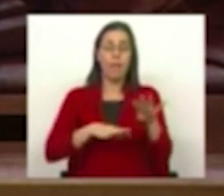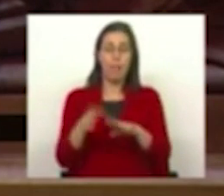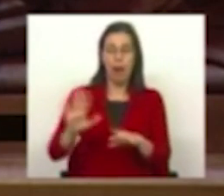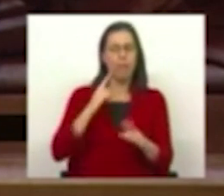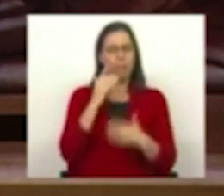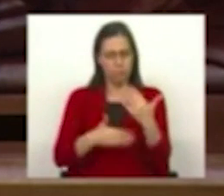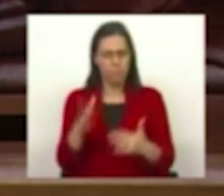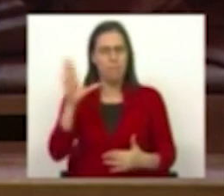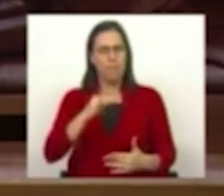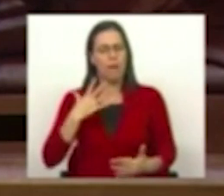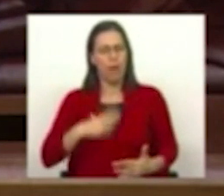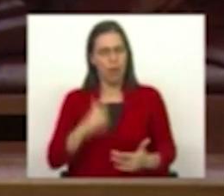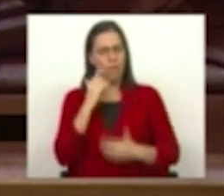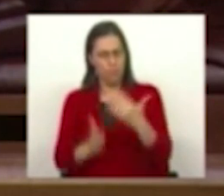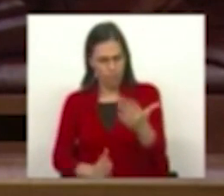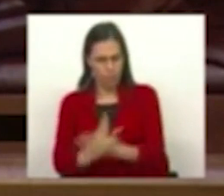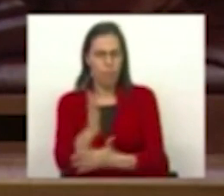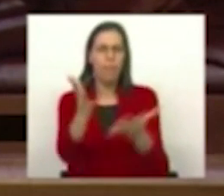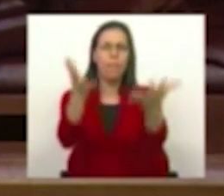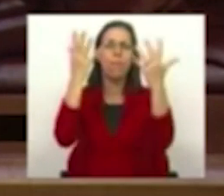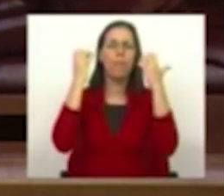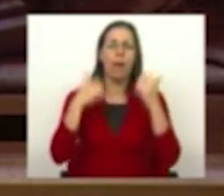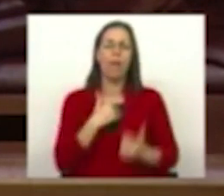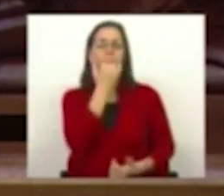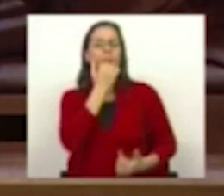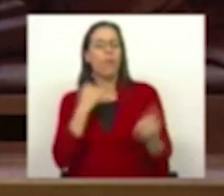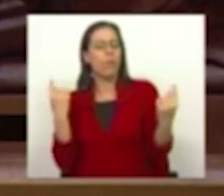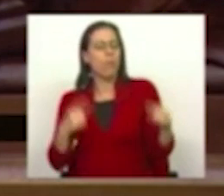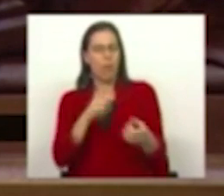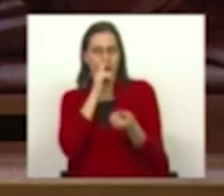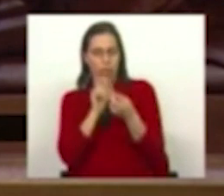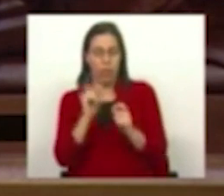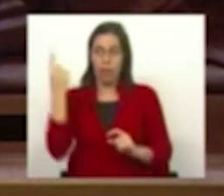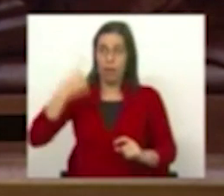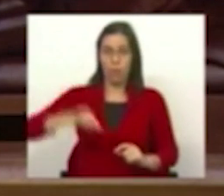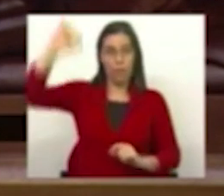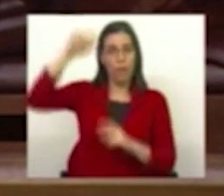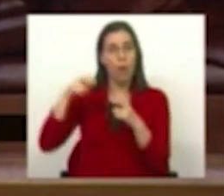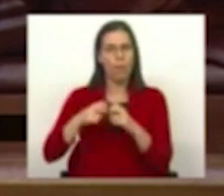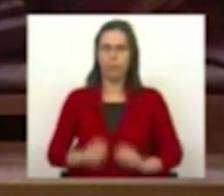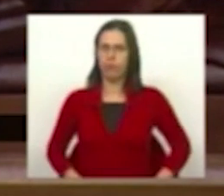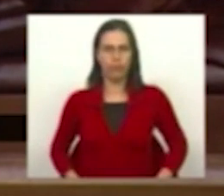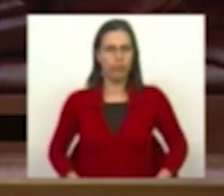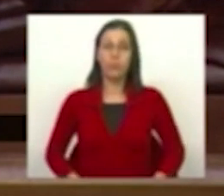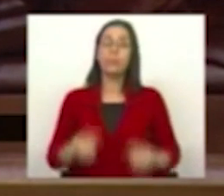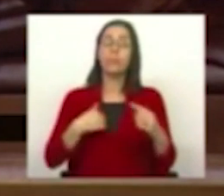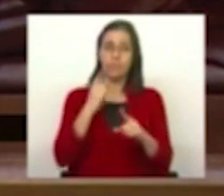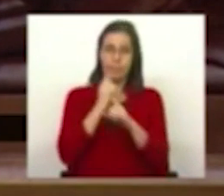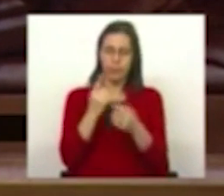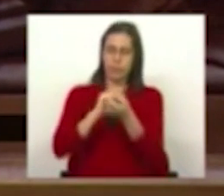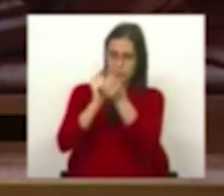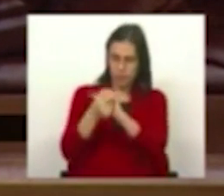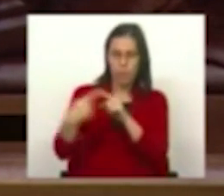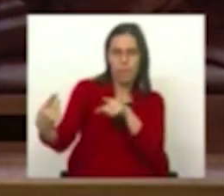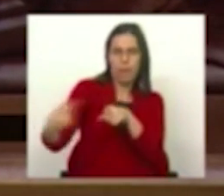longe. Sim, queremos avançar. Não nos contentamos com a rédea curta que emana de Bruxelas. Nem deixaremos de contrariar